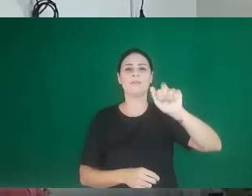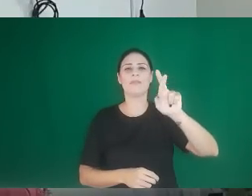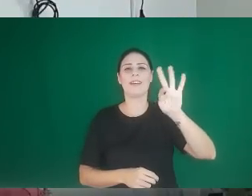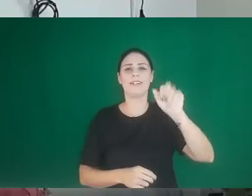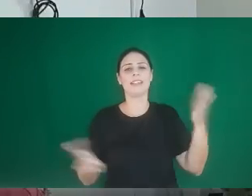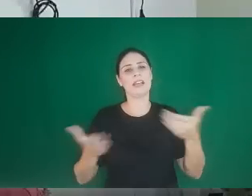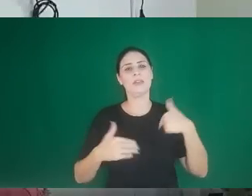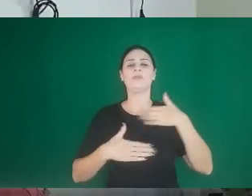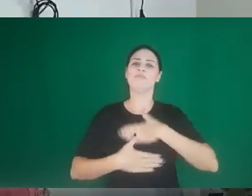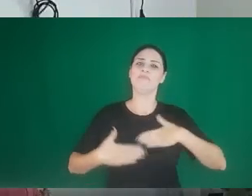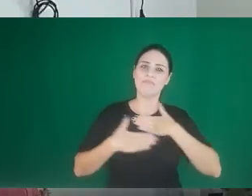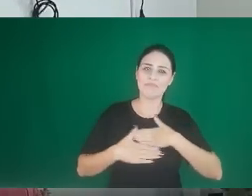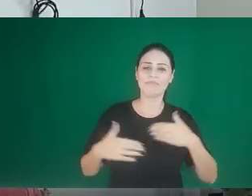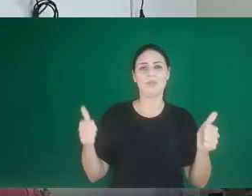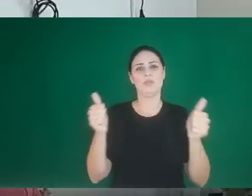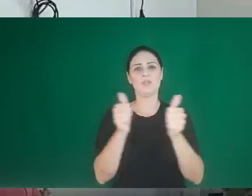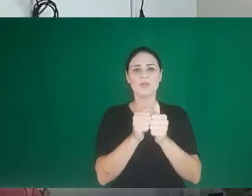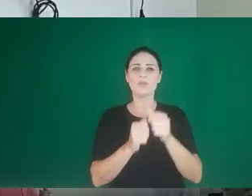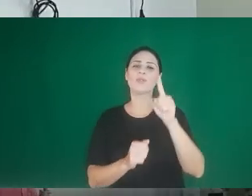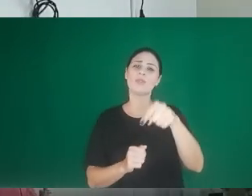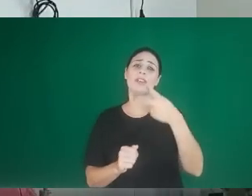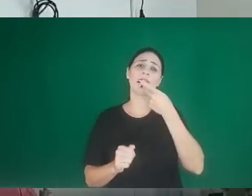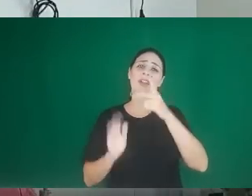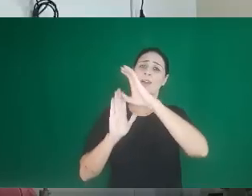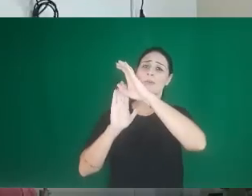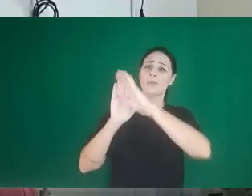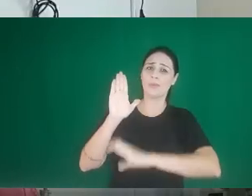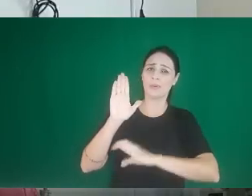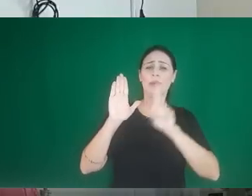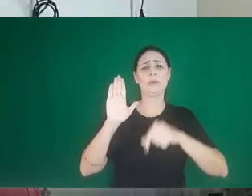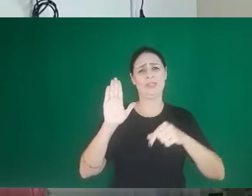né, estar hoje nessa sala aqui contigo.